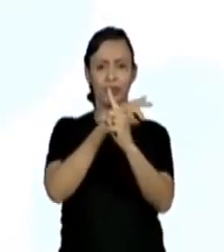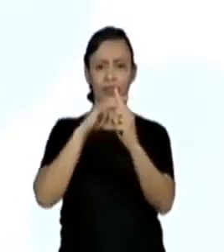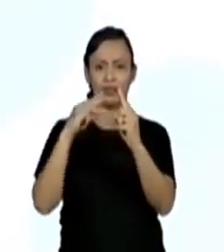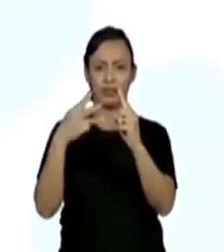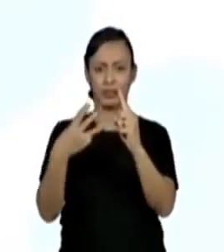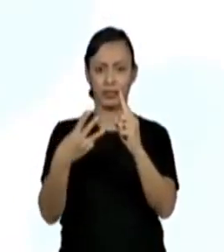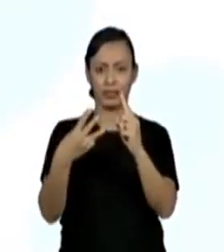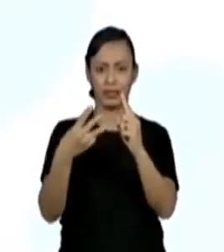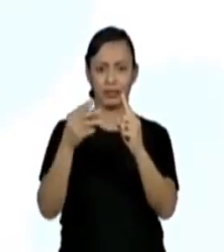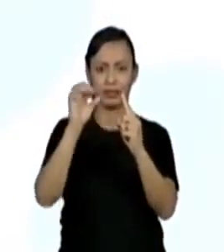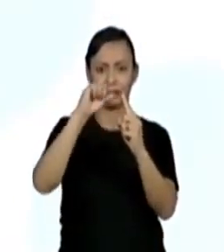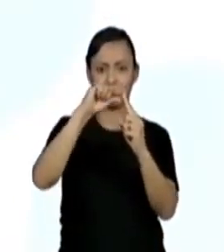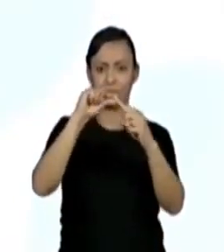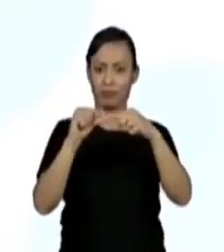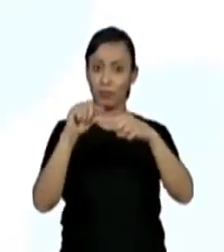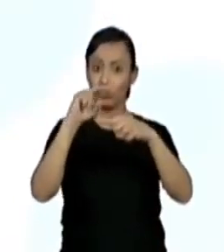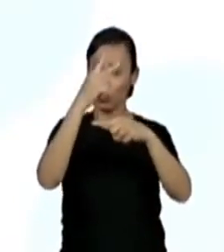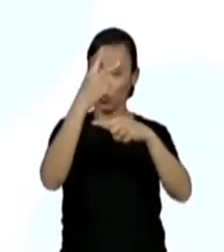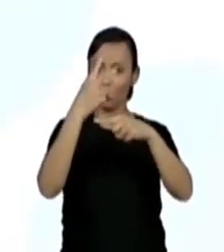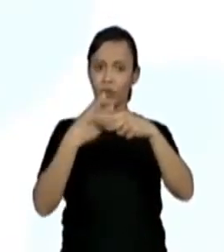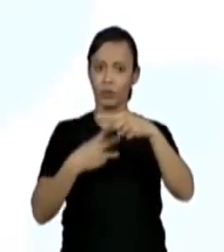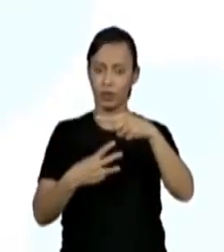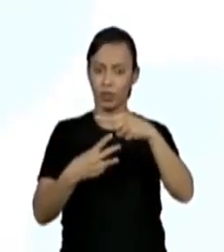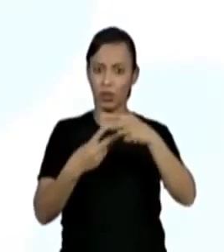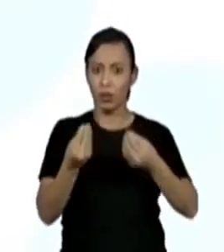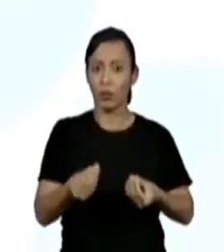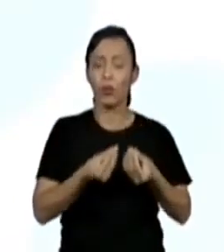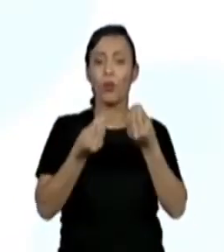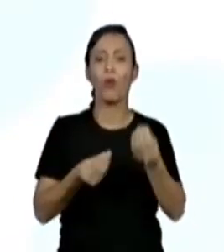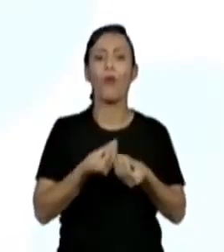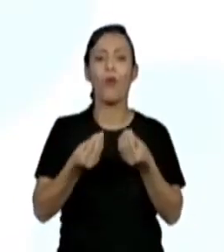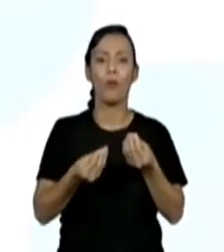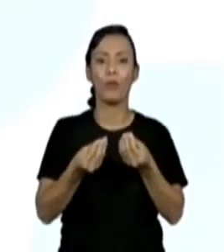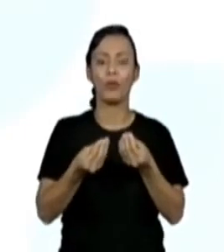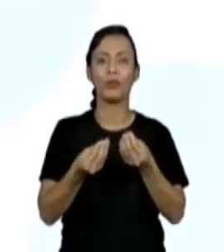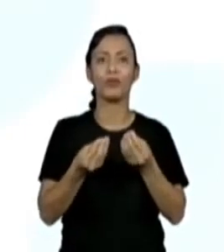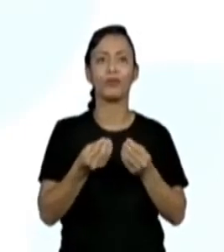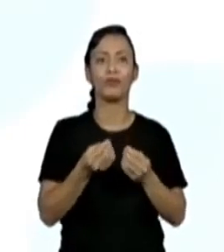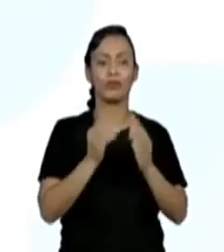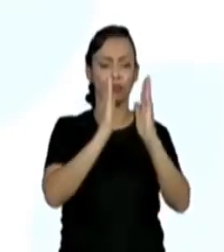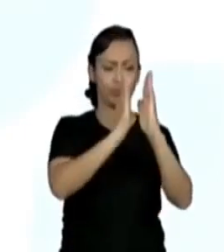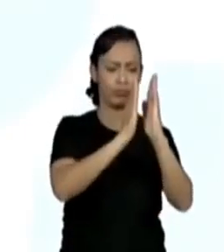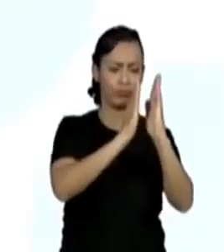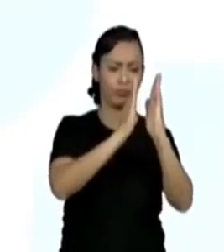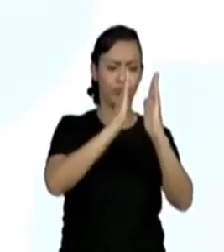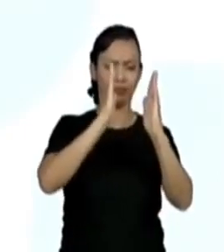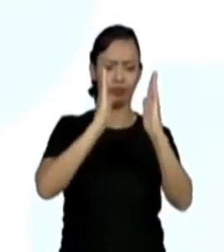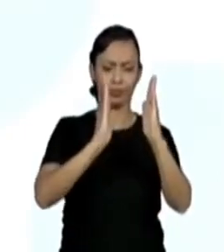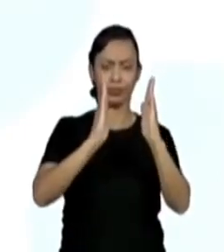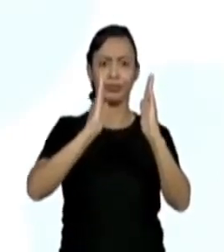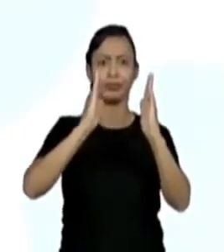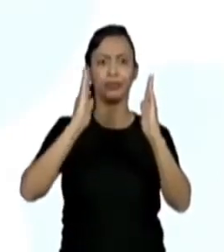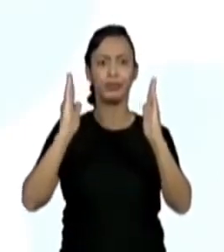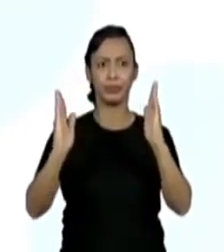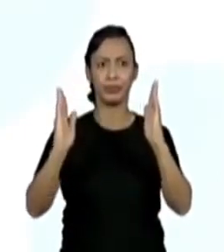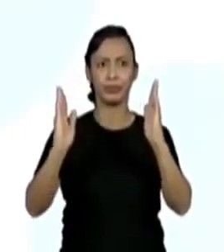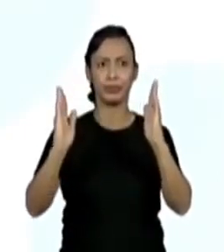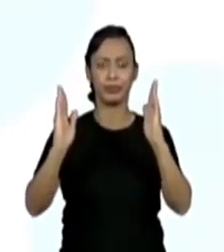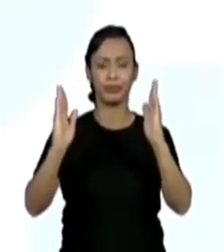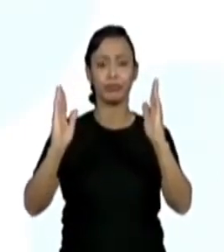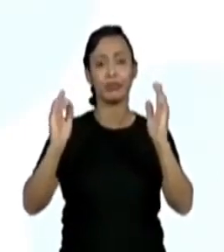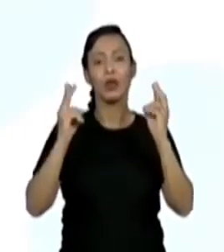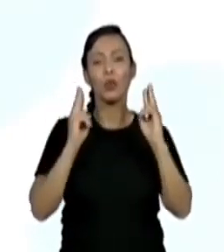pintada e a parte pintada será 2 ter Observe temos o 2 no